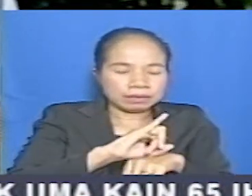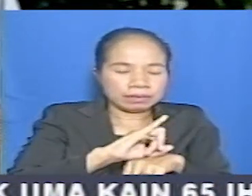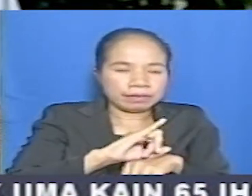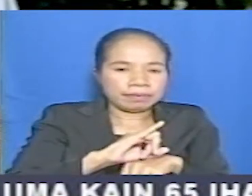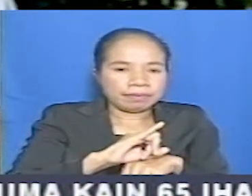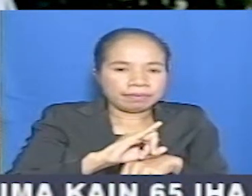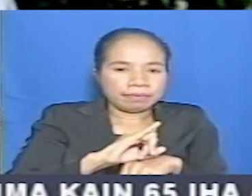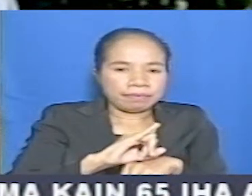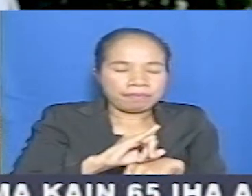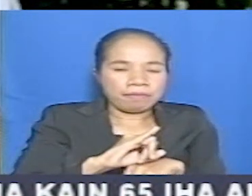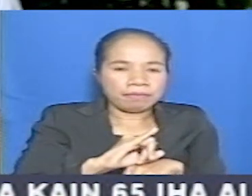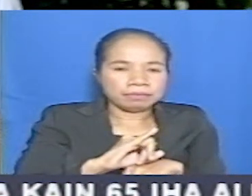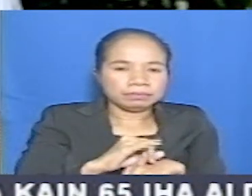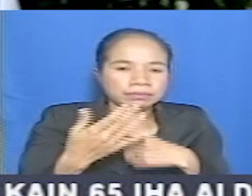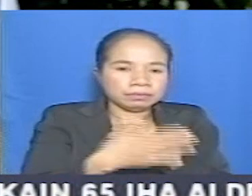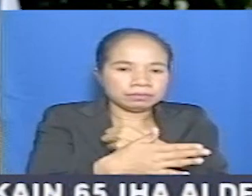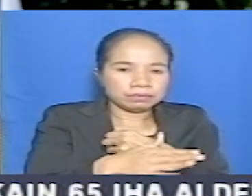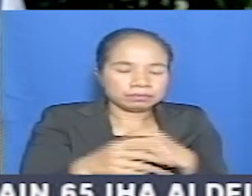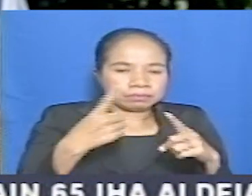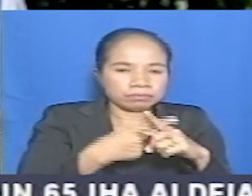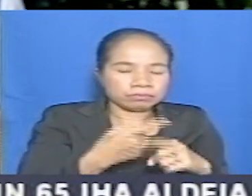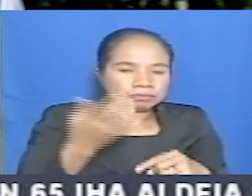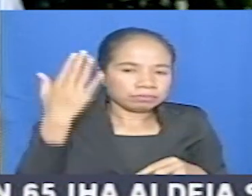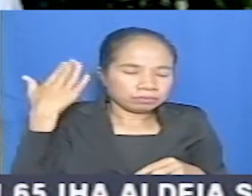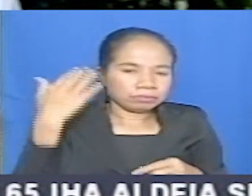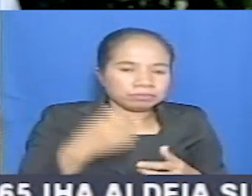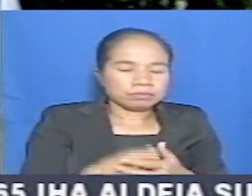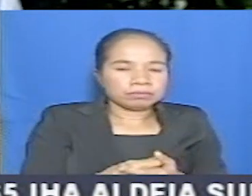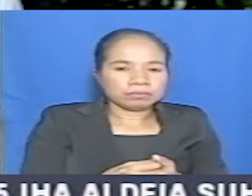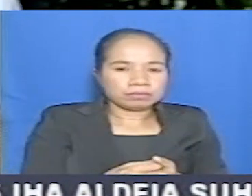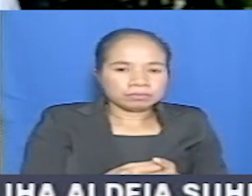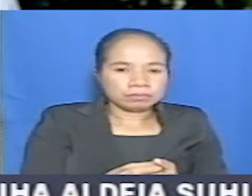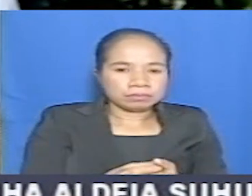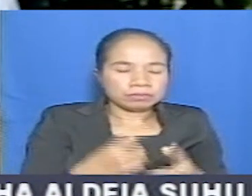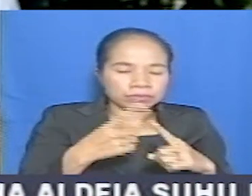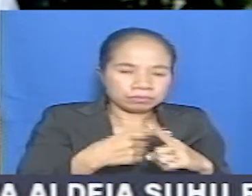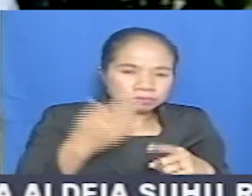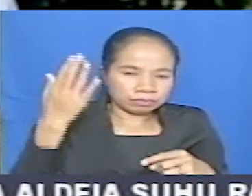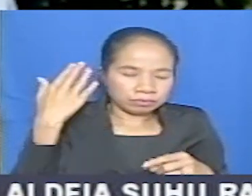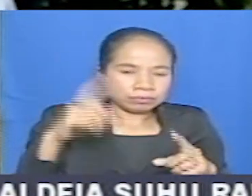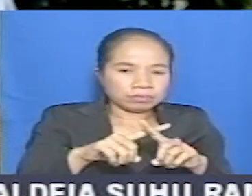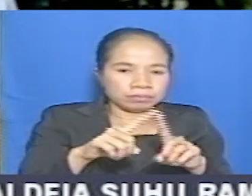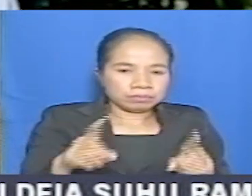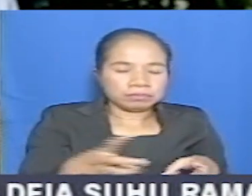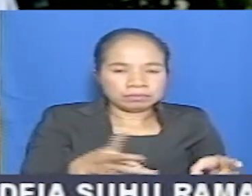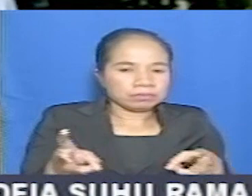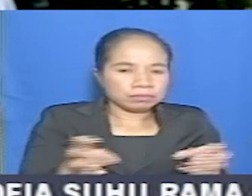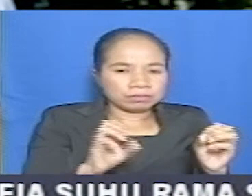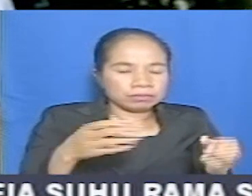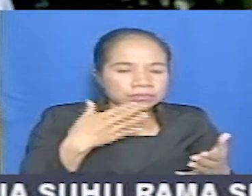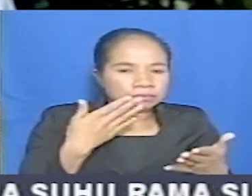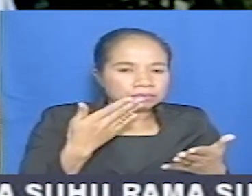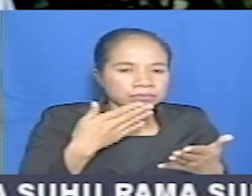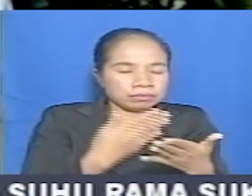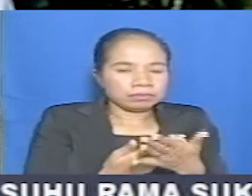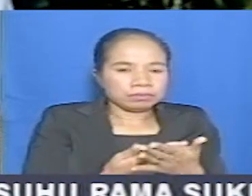nuevo macamo para que forma y te hija fulan rua liuba. La los ne hija fulan rua liuba, ma ibe condición balanda la die. Entonces, y